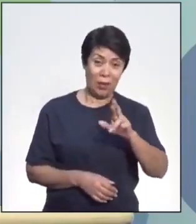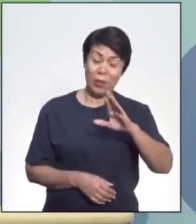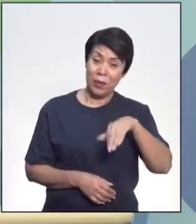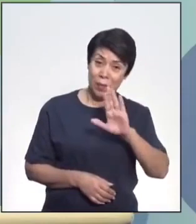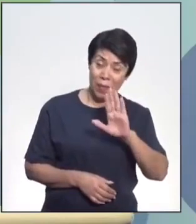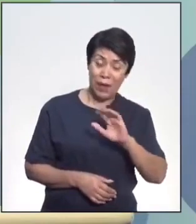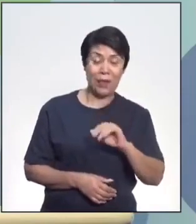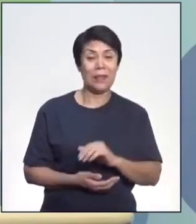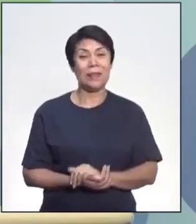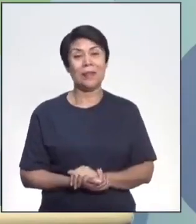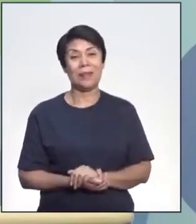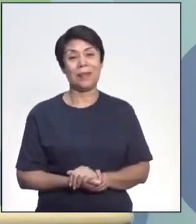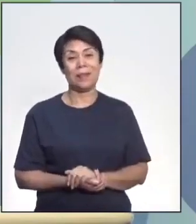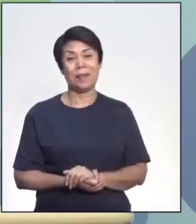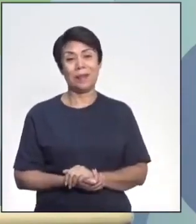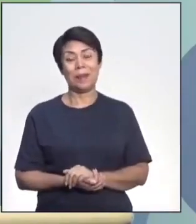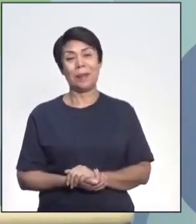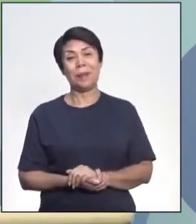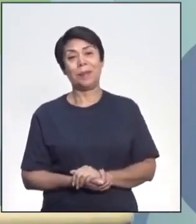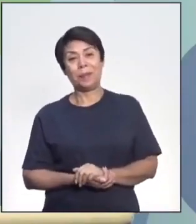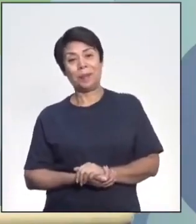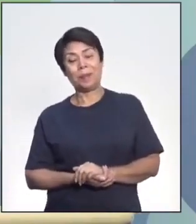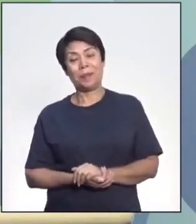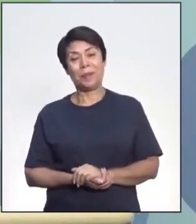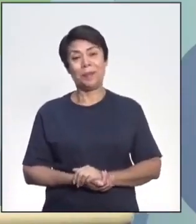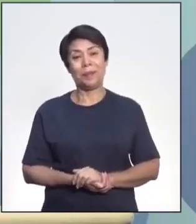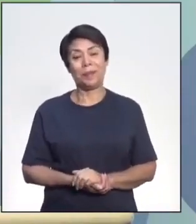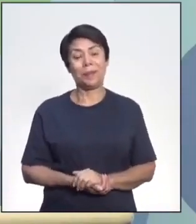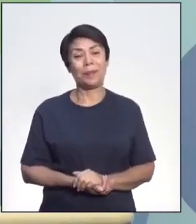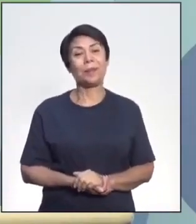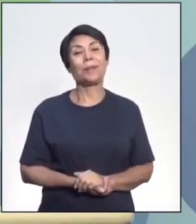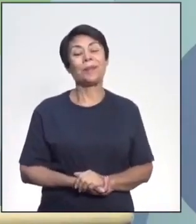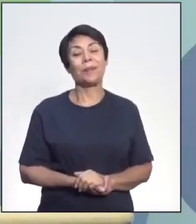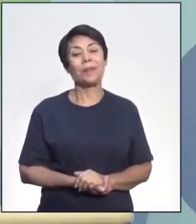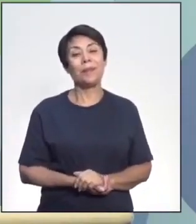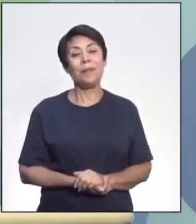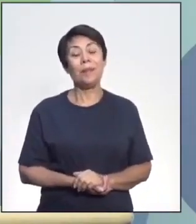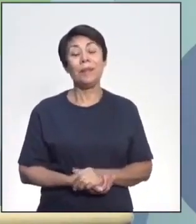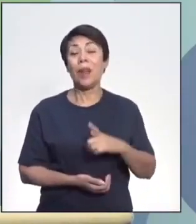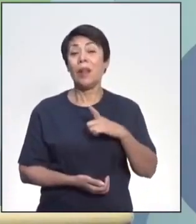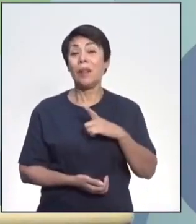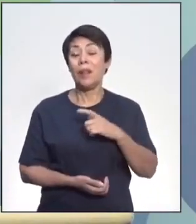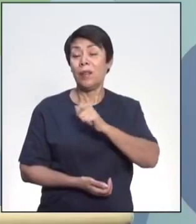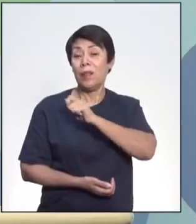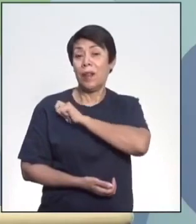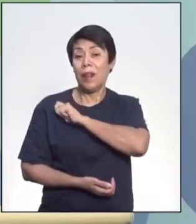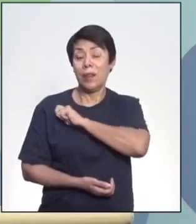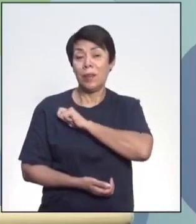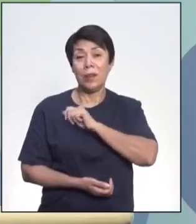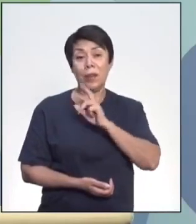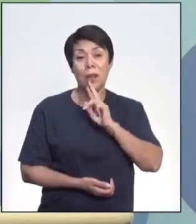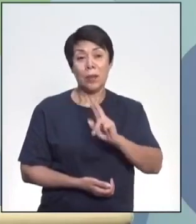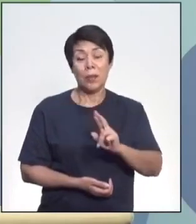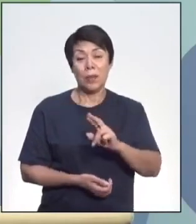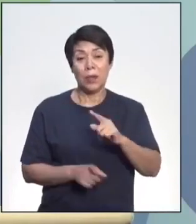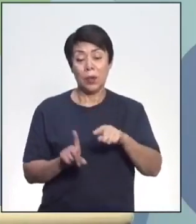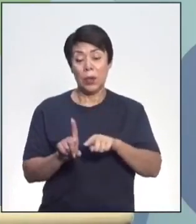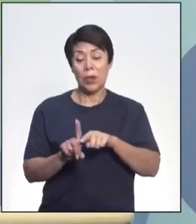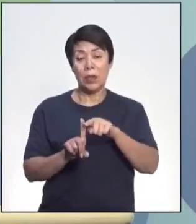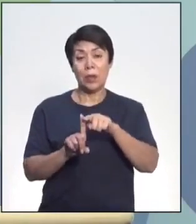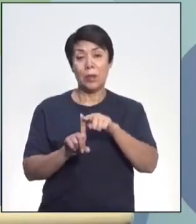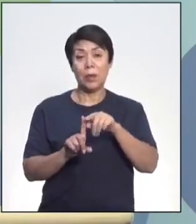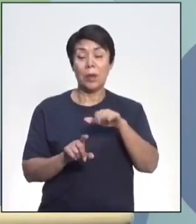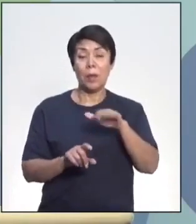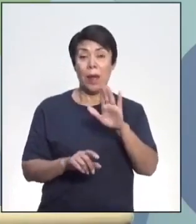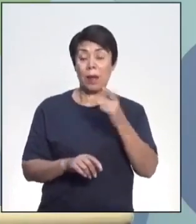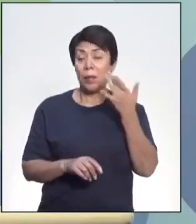dúvida certa ou errada, eu não sei, mas tirou um pouco de dúvida. Teve gente que colocou aumentando a temperatura, mas também não sei como